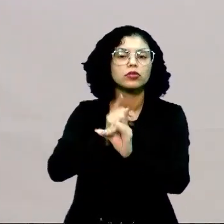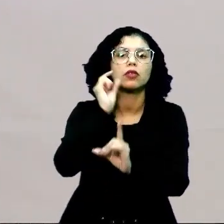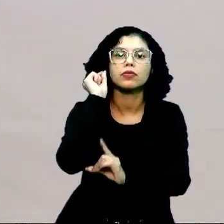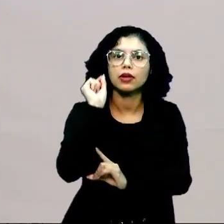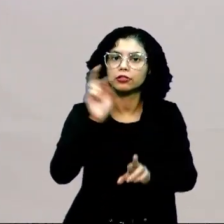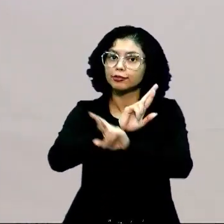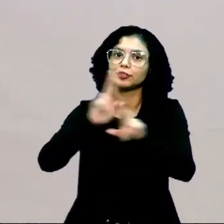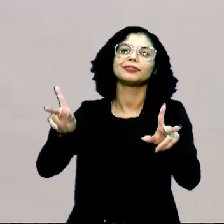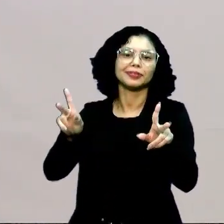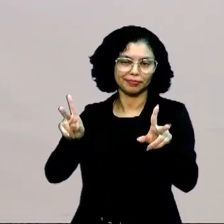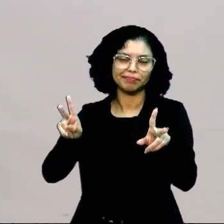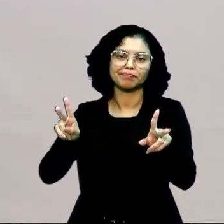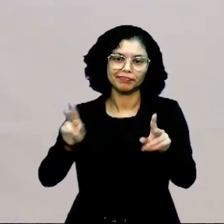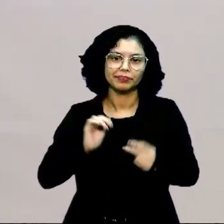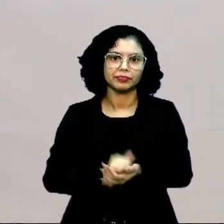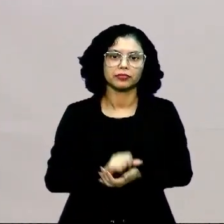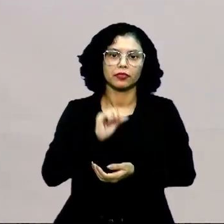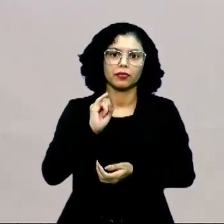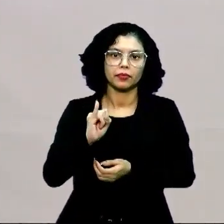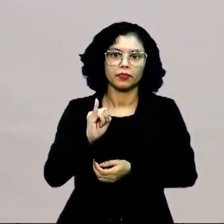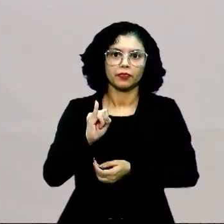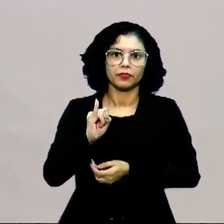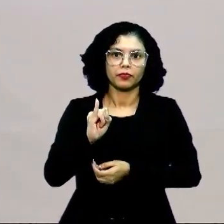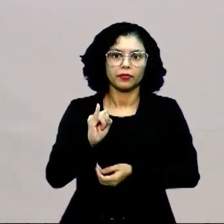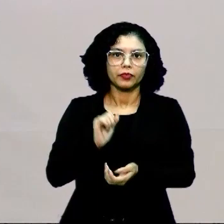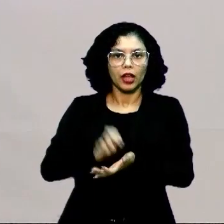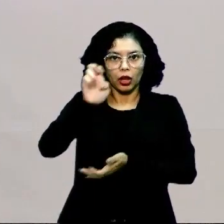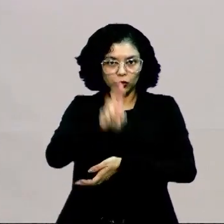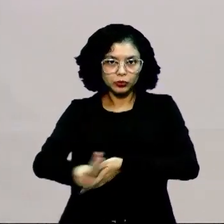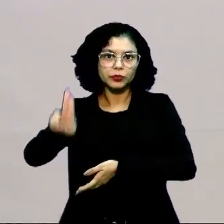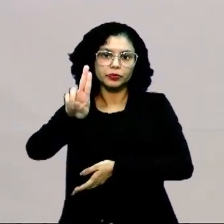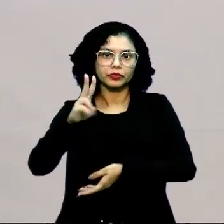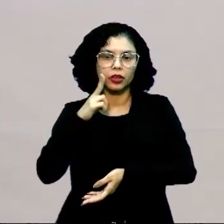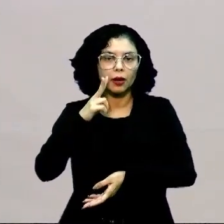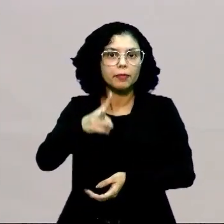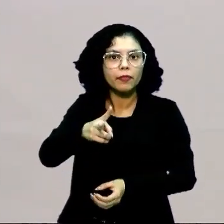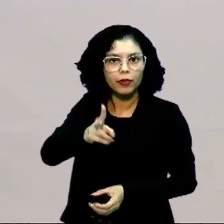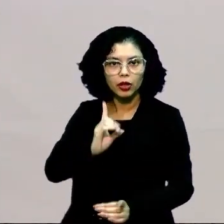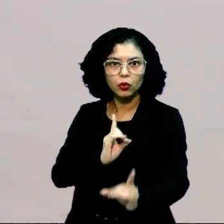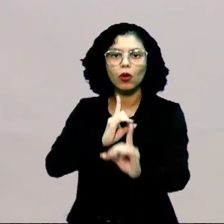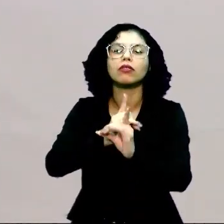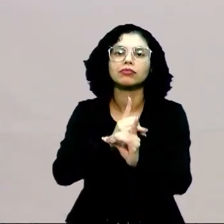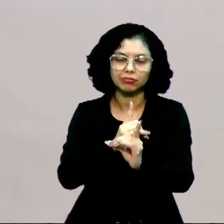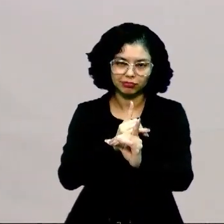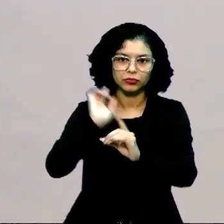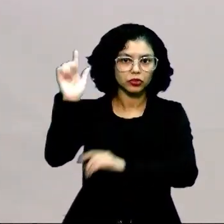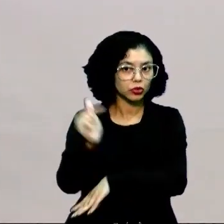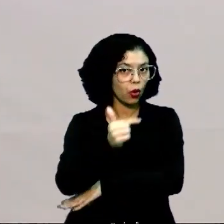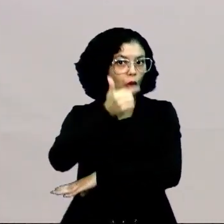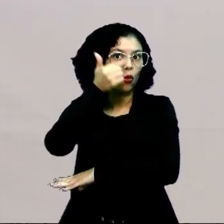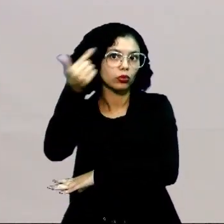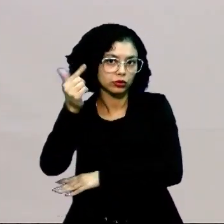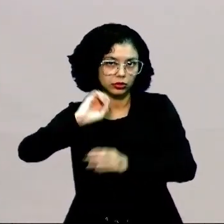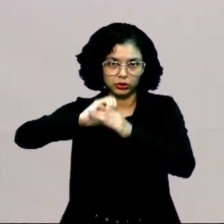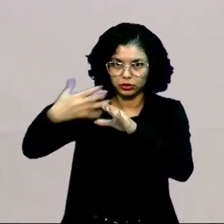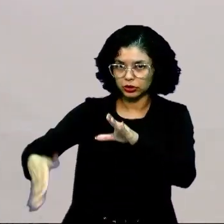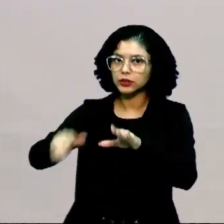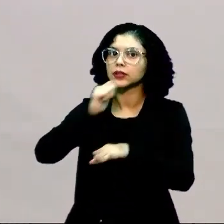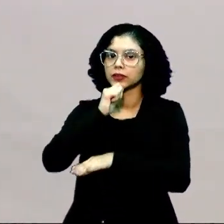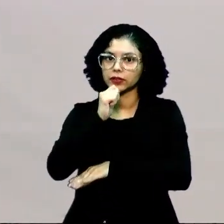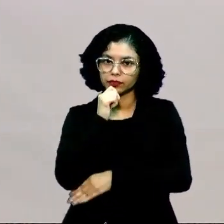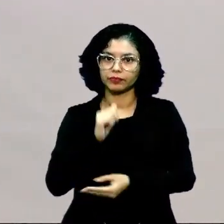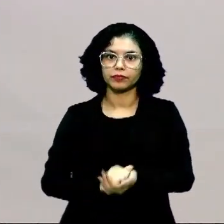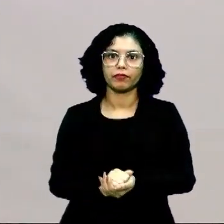identificar diferenças. Se eu viajo para a Europa, eu também vou encontrar outras características, eu